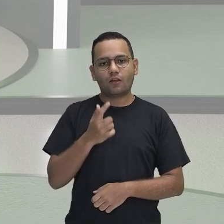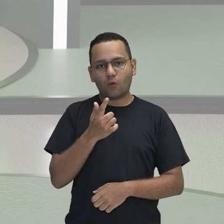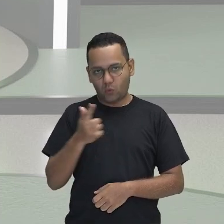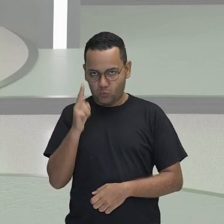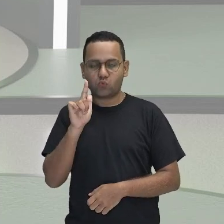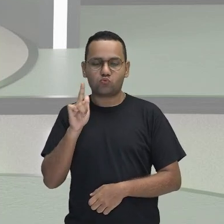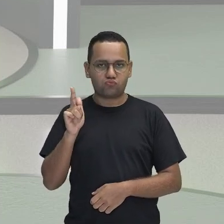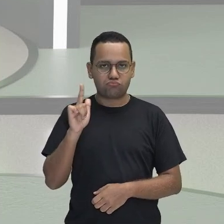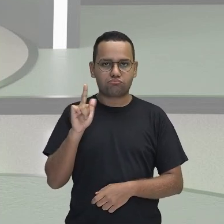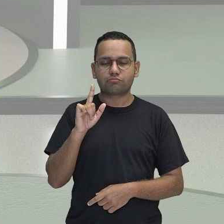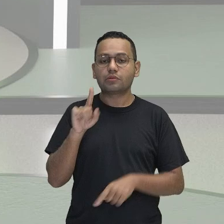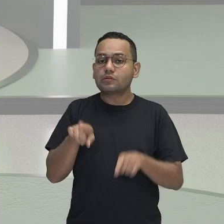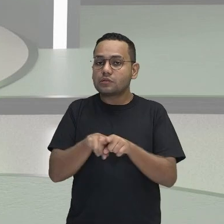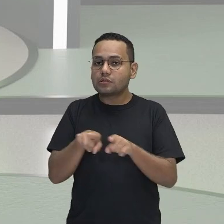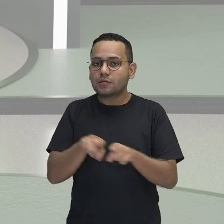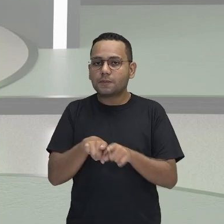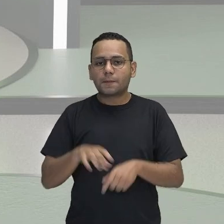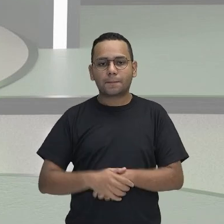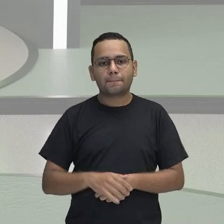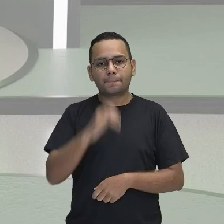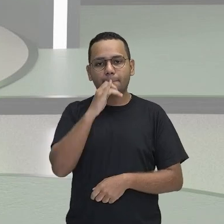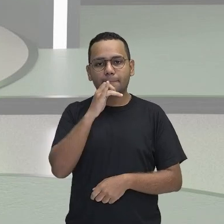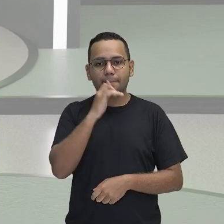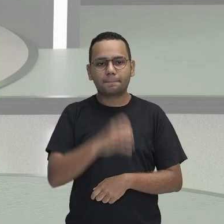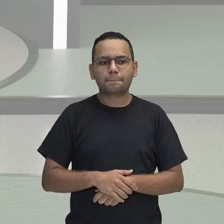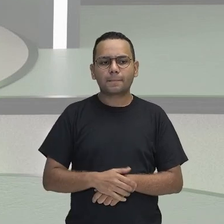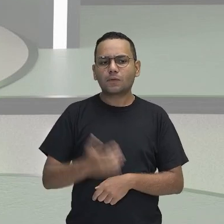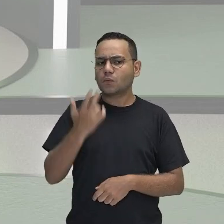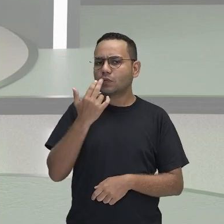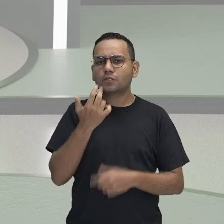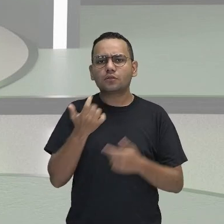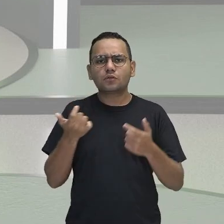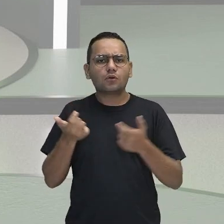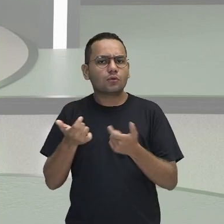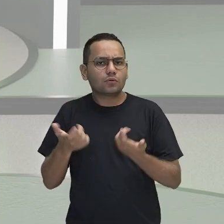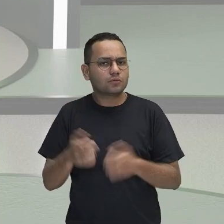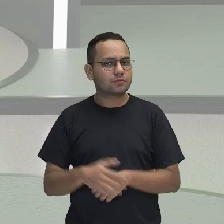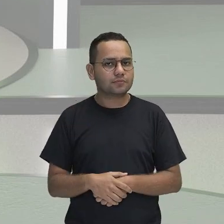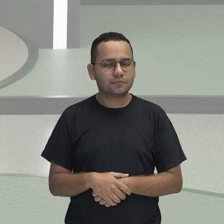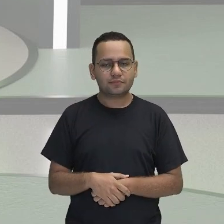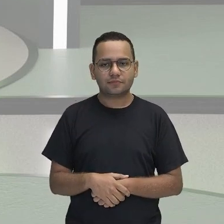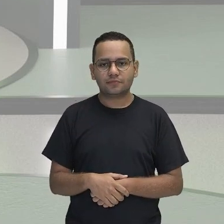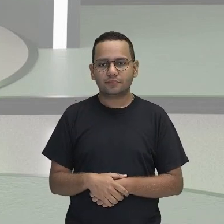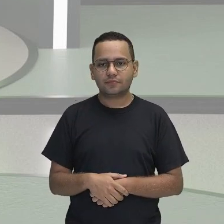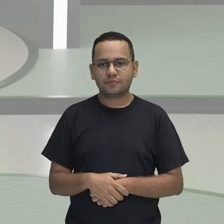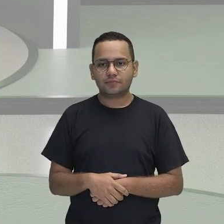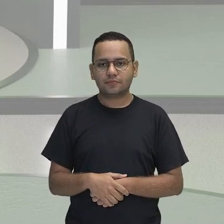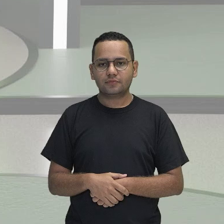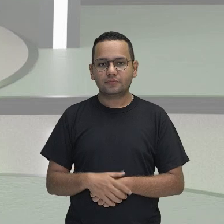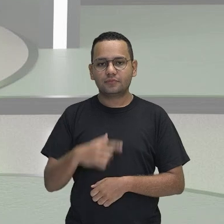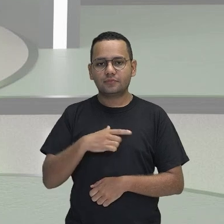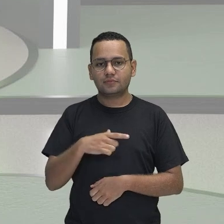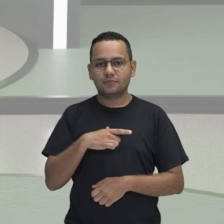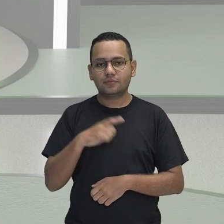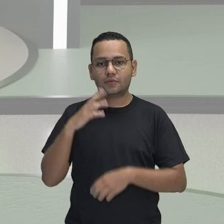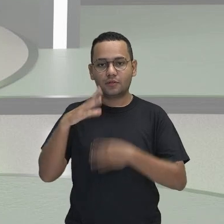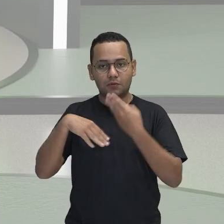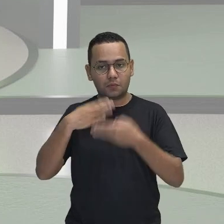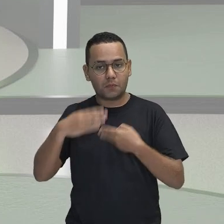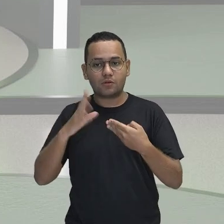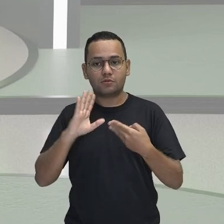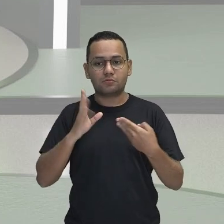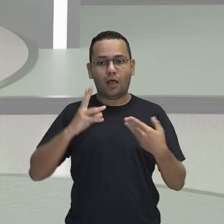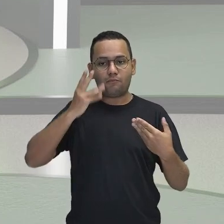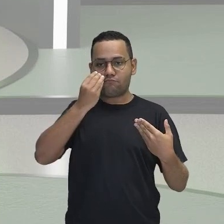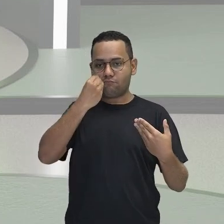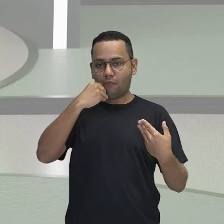os nutrientes estão vindos de onde? Do processo realizado pelo nosso sistema digestório,